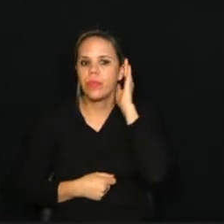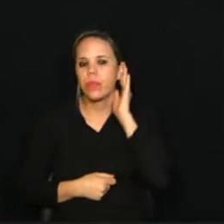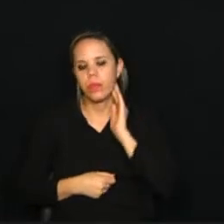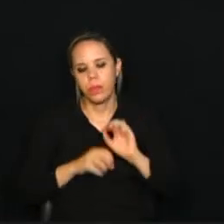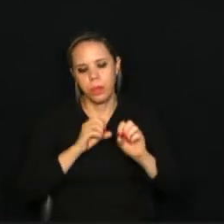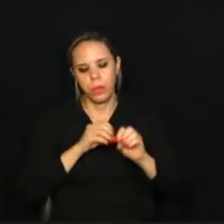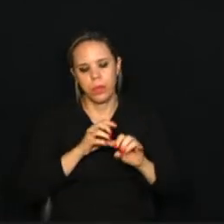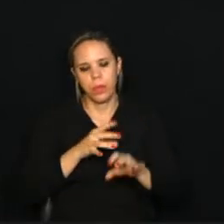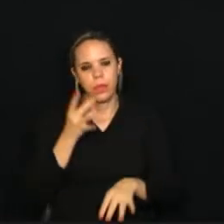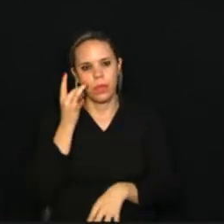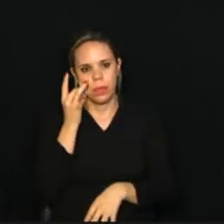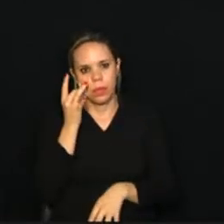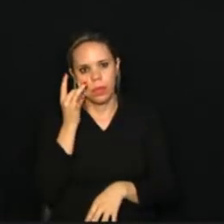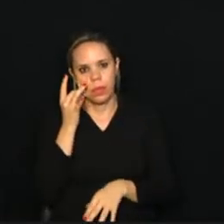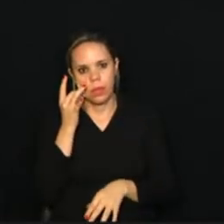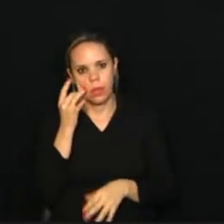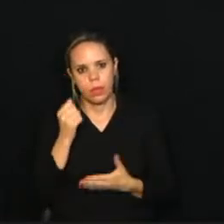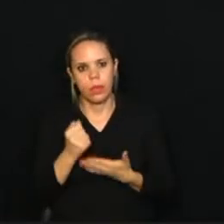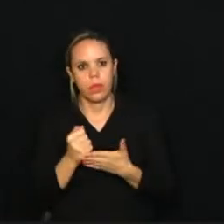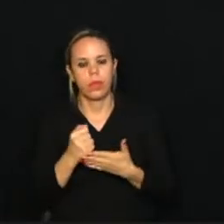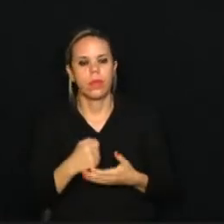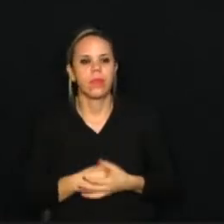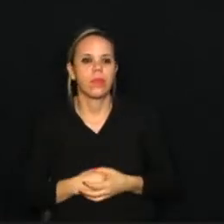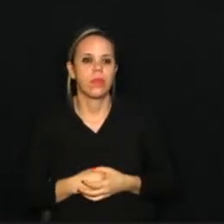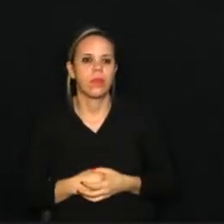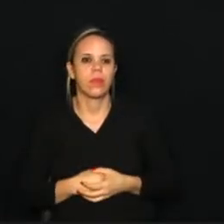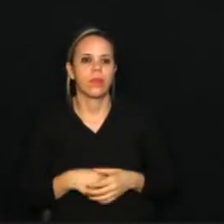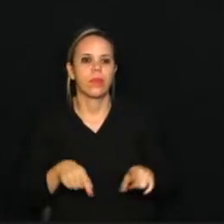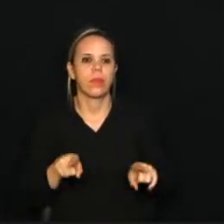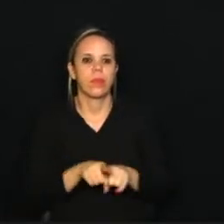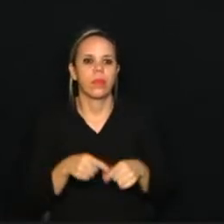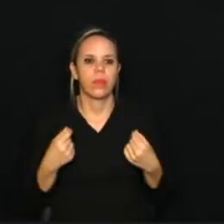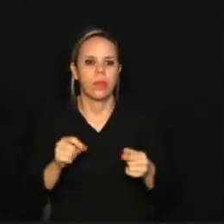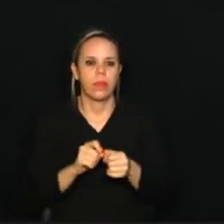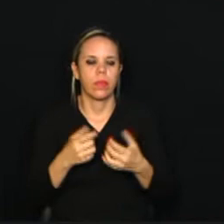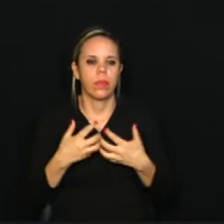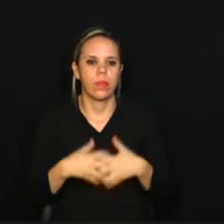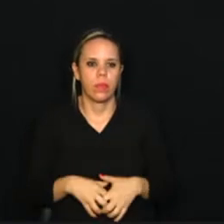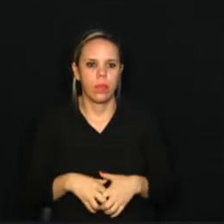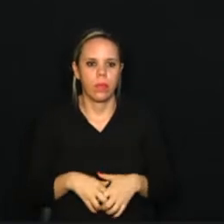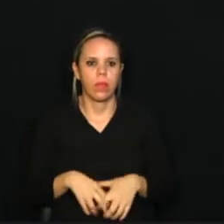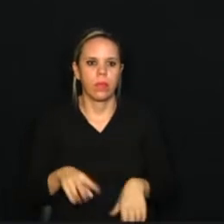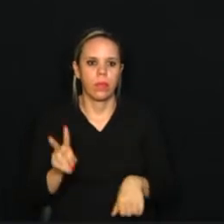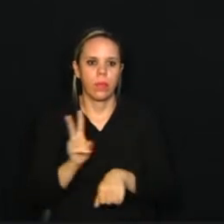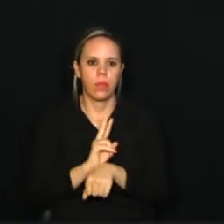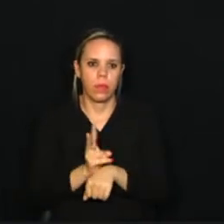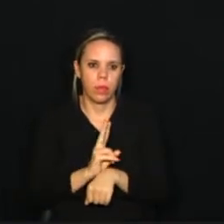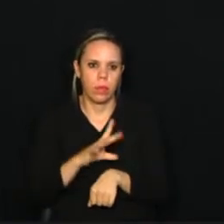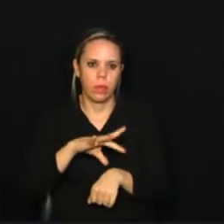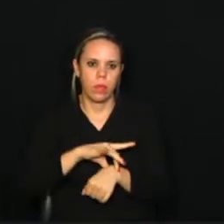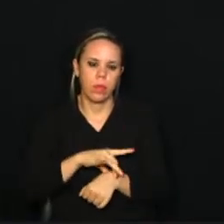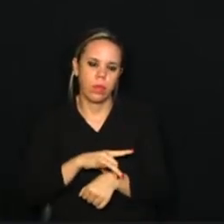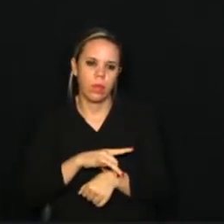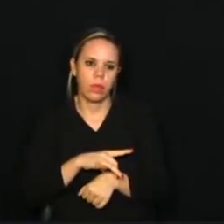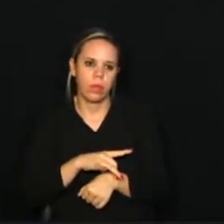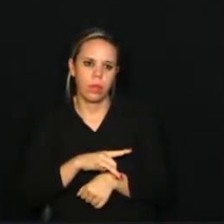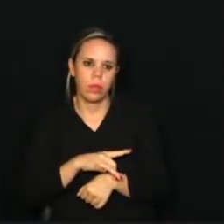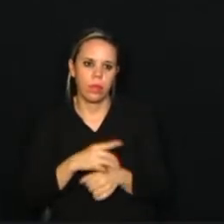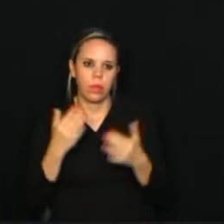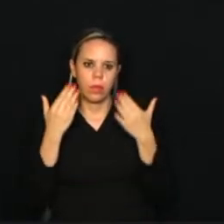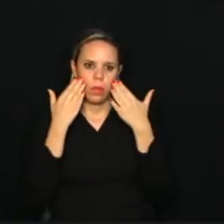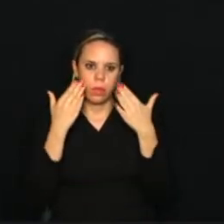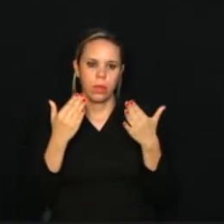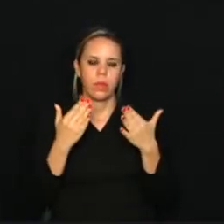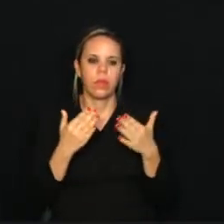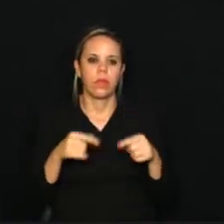ensino presencial que faz toda a diferença, mas que também precisa ser feito de forma segura. Né? Então, estamos diante de um